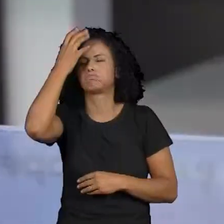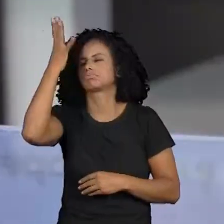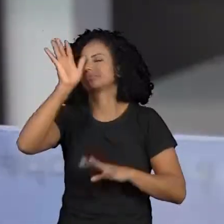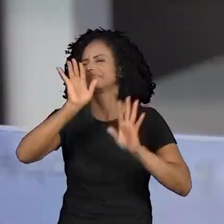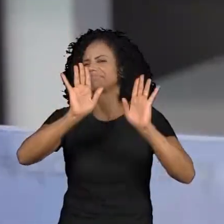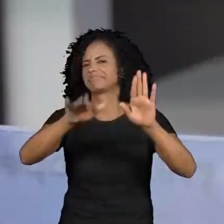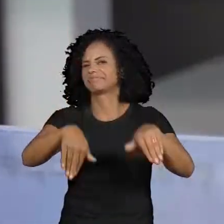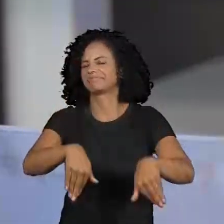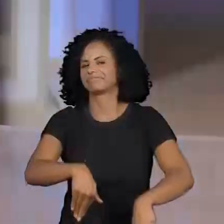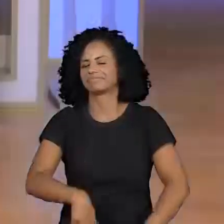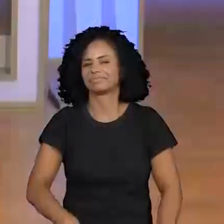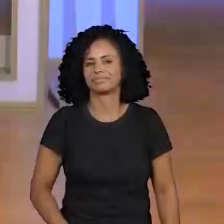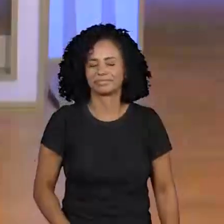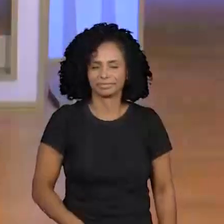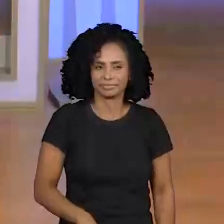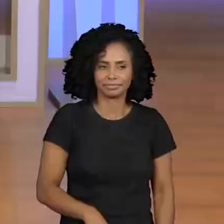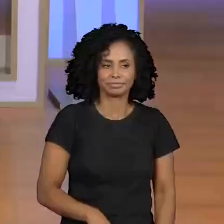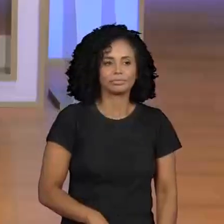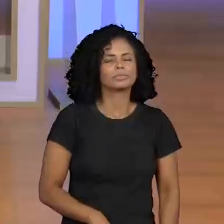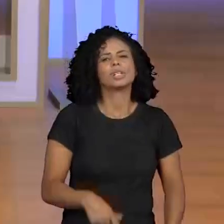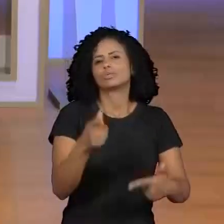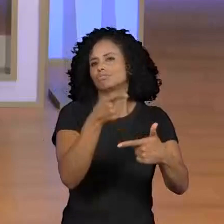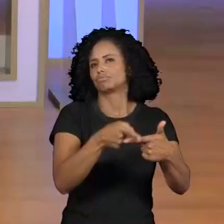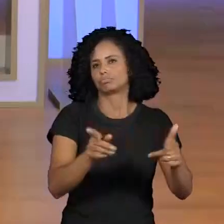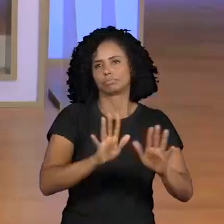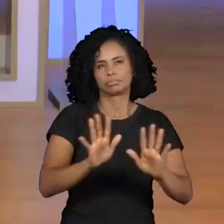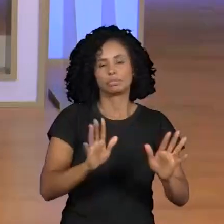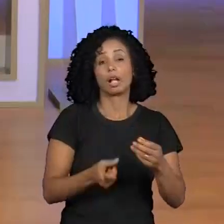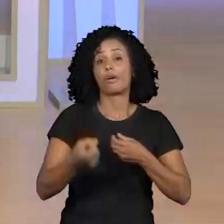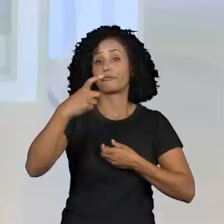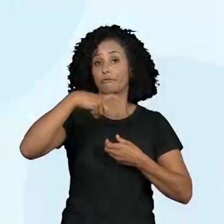já. Então, voltando à tela.